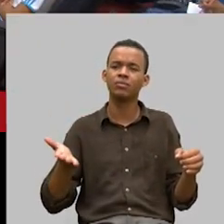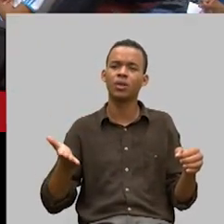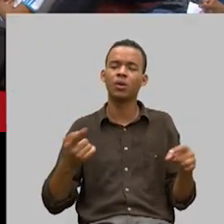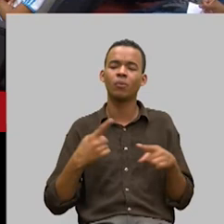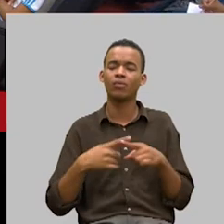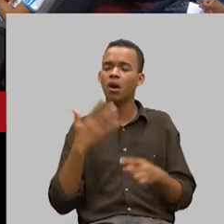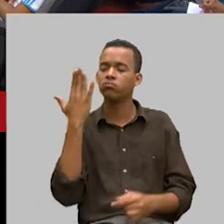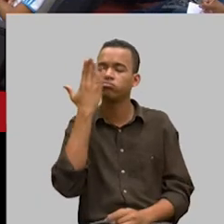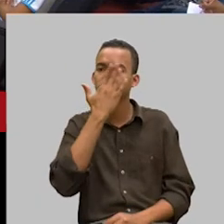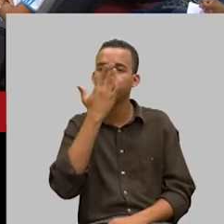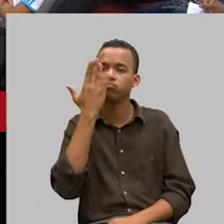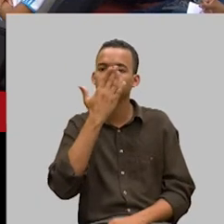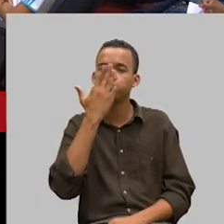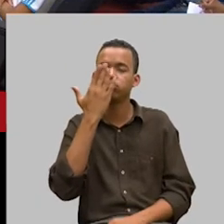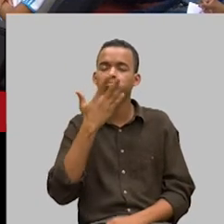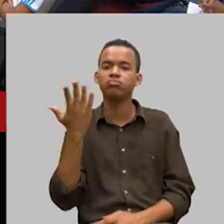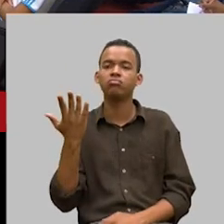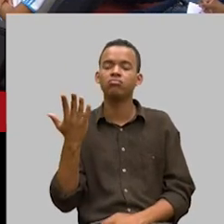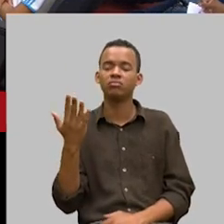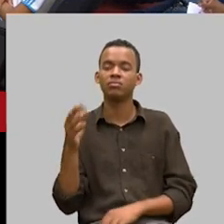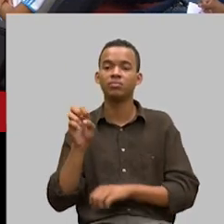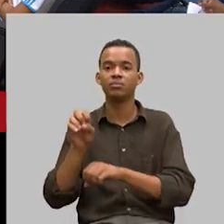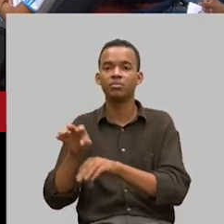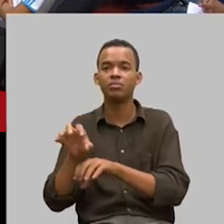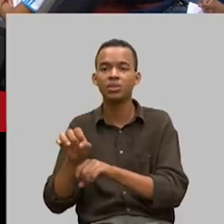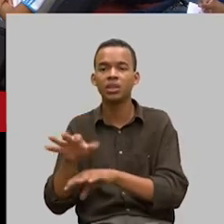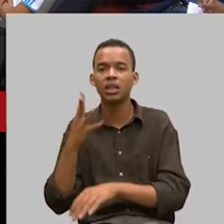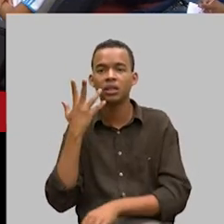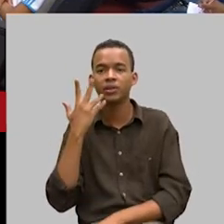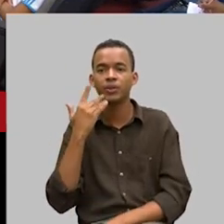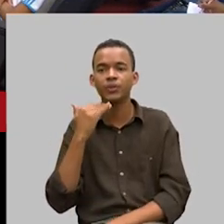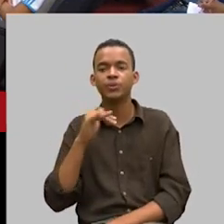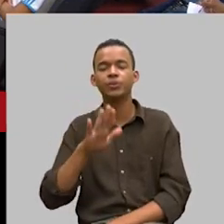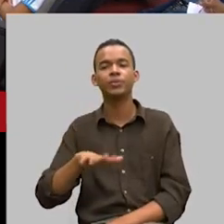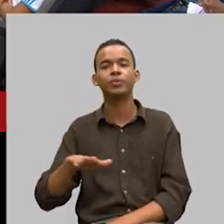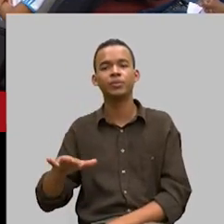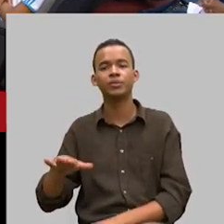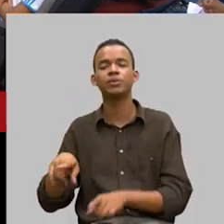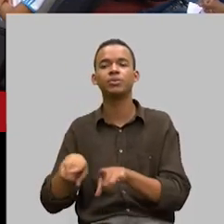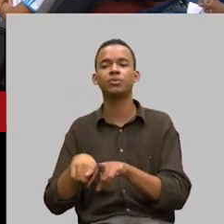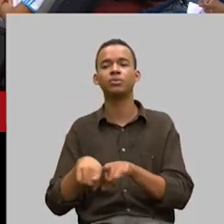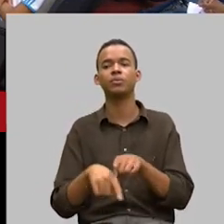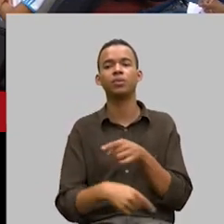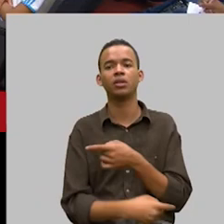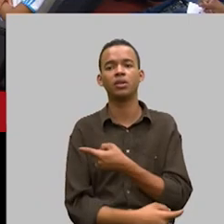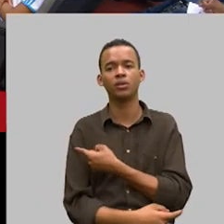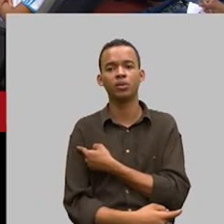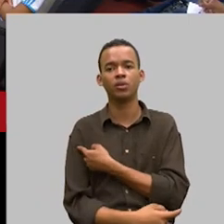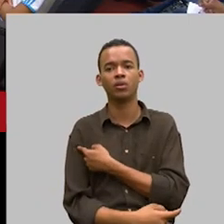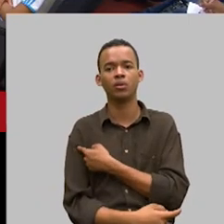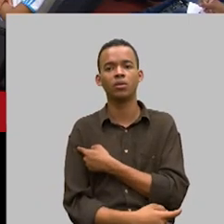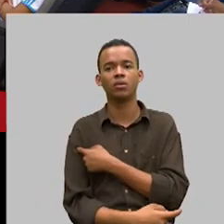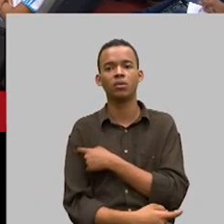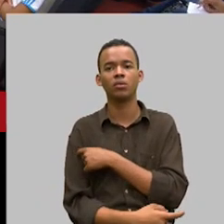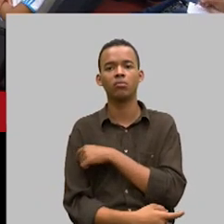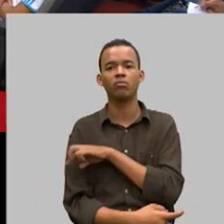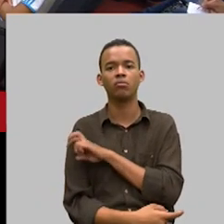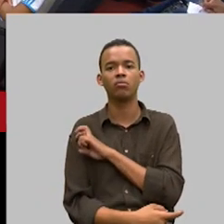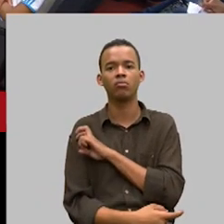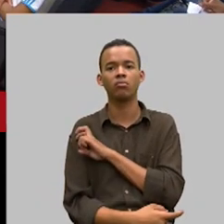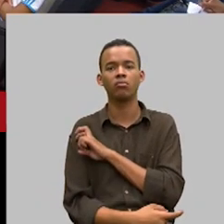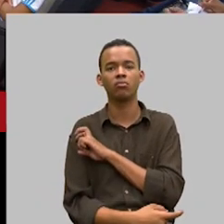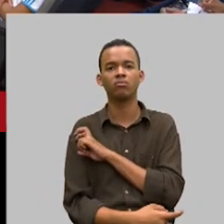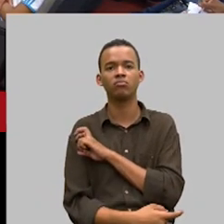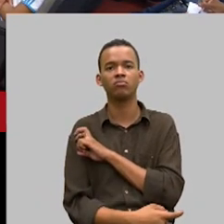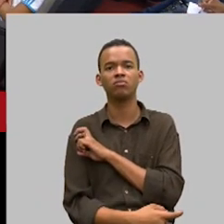escolas principalmente da Educação Básica E aí falando da Educação Infantil e do fundamental um né eh